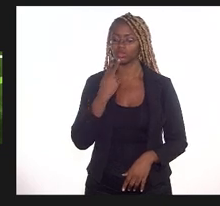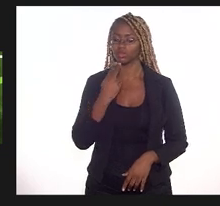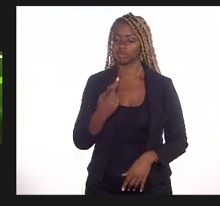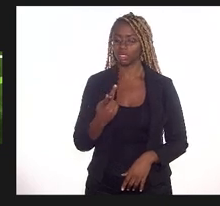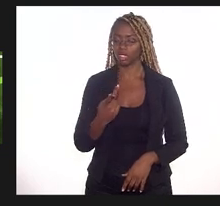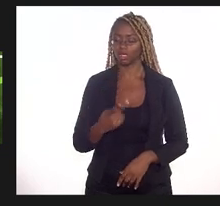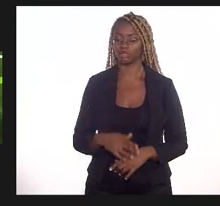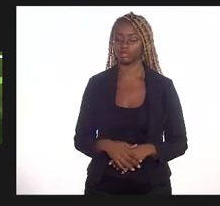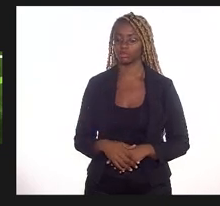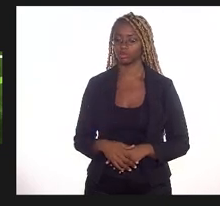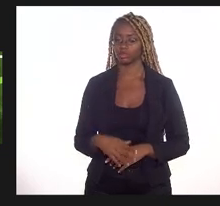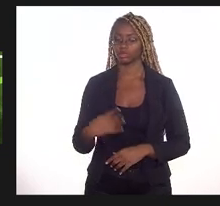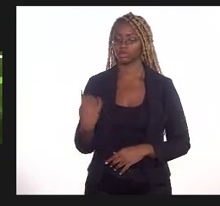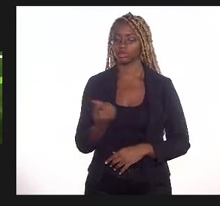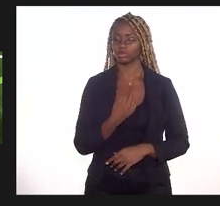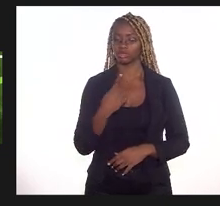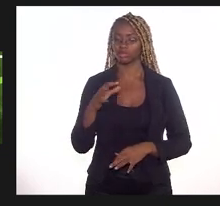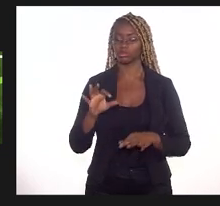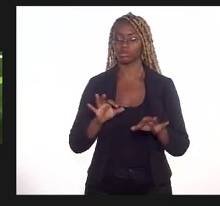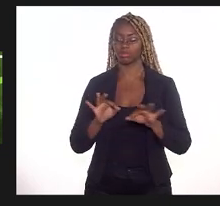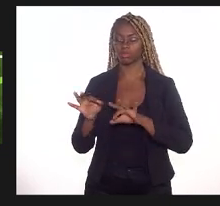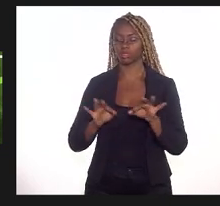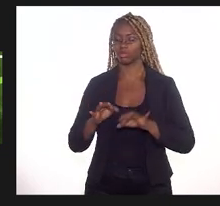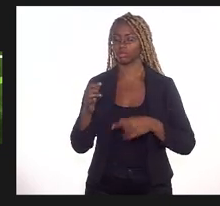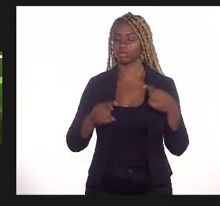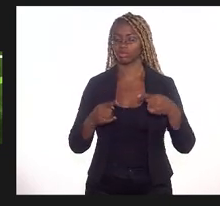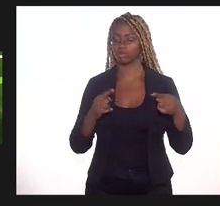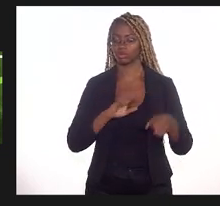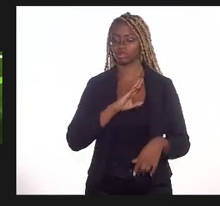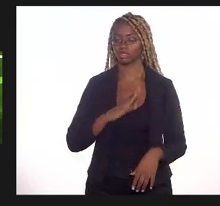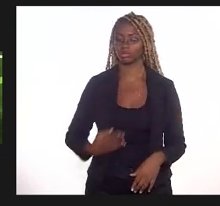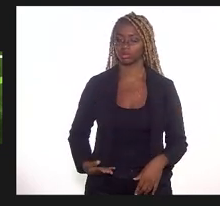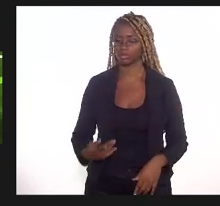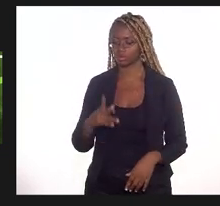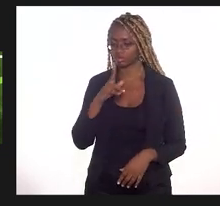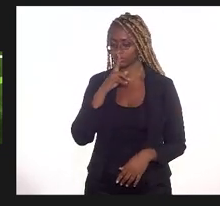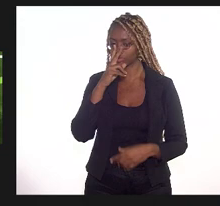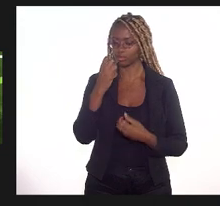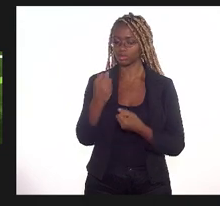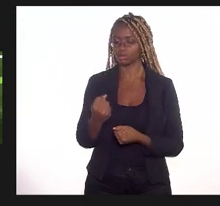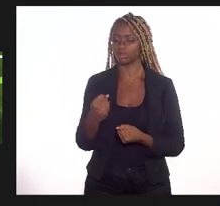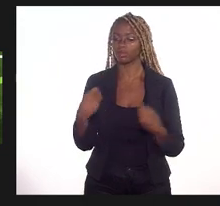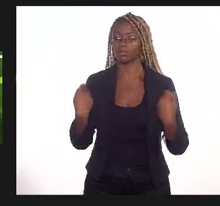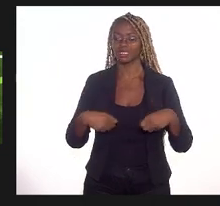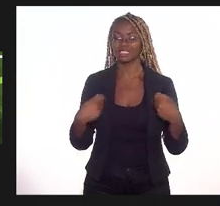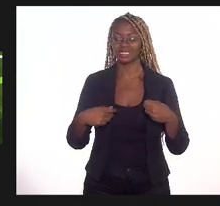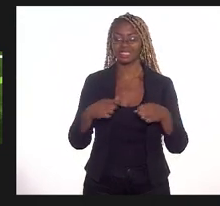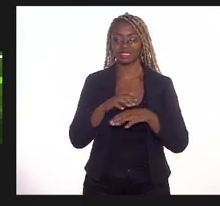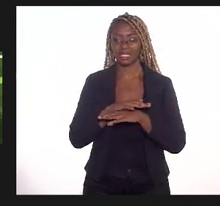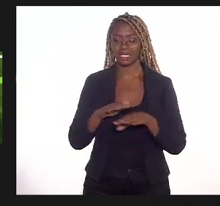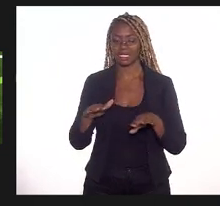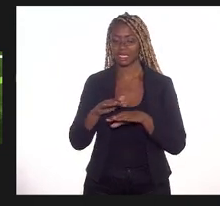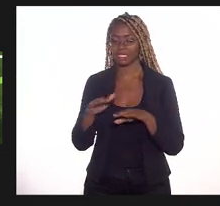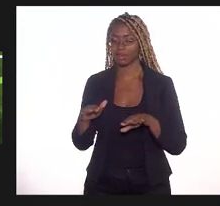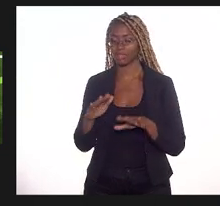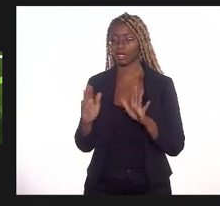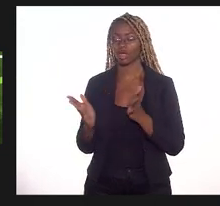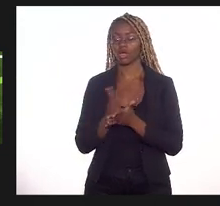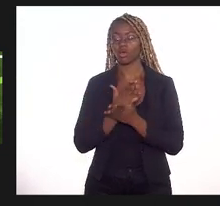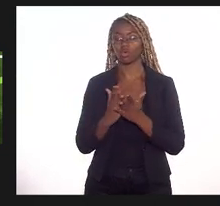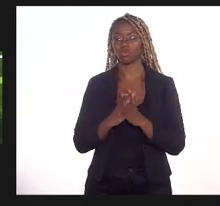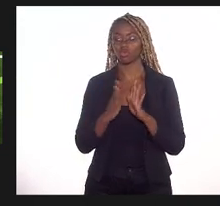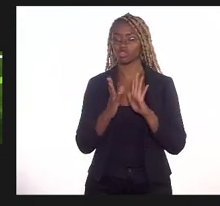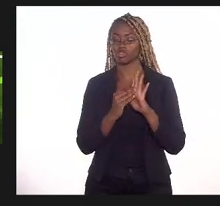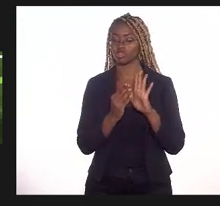para construirmos uma política pública forte, nós precisamos desconstruir alguns conceitos